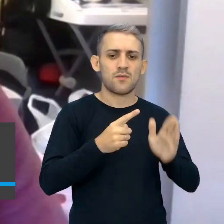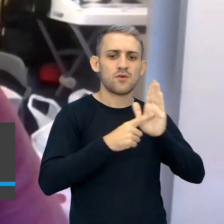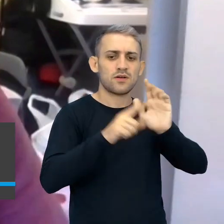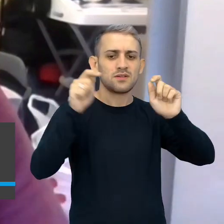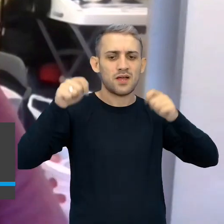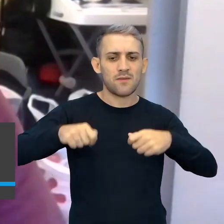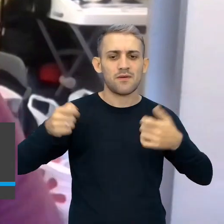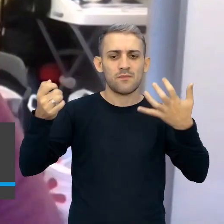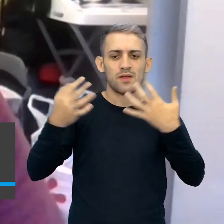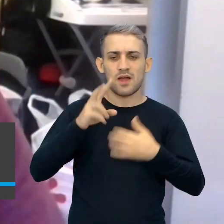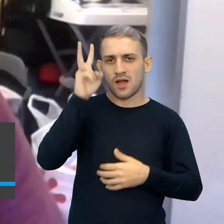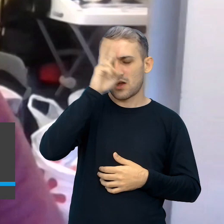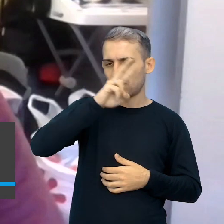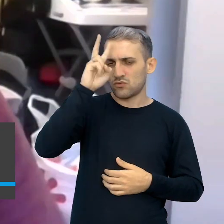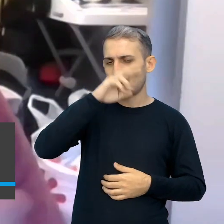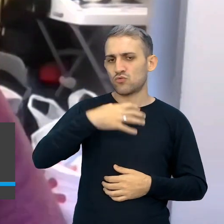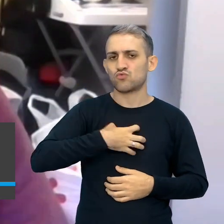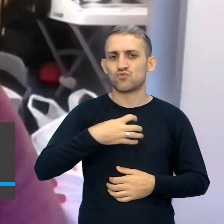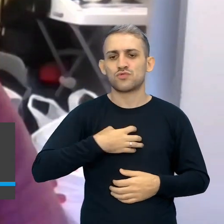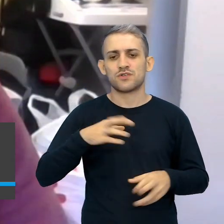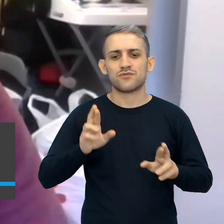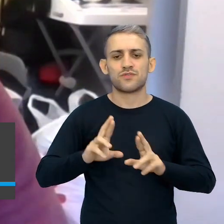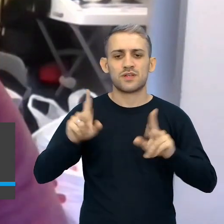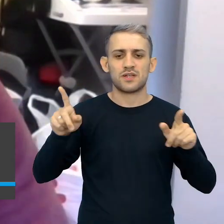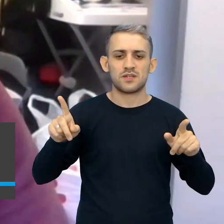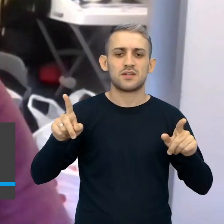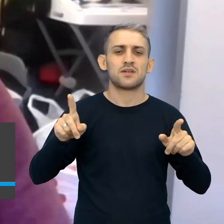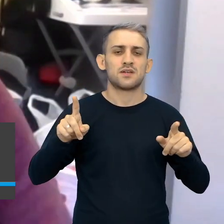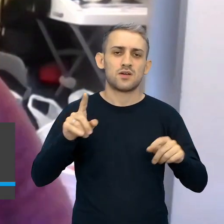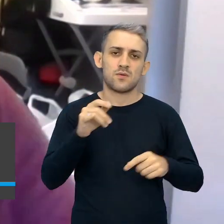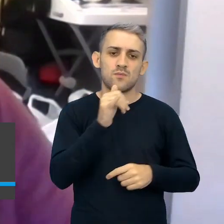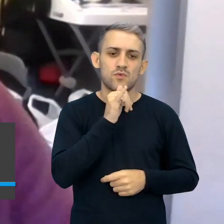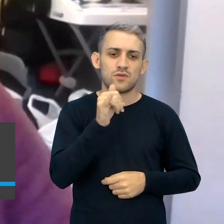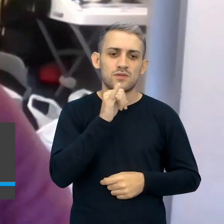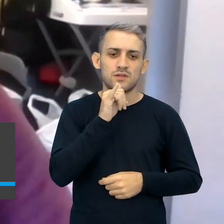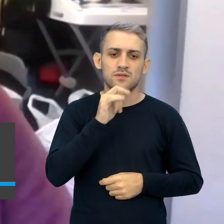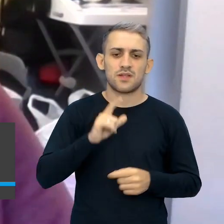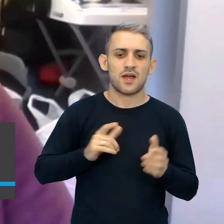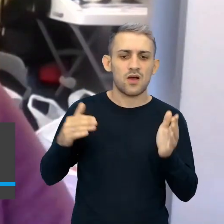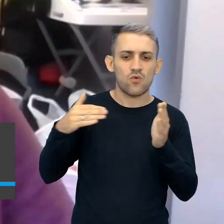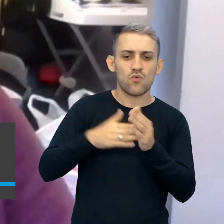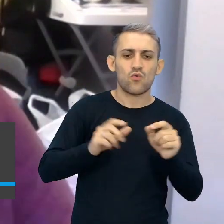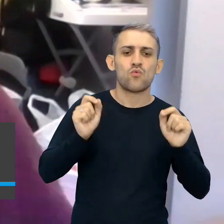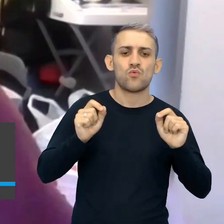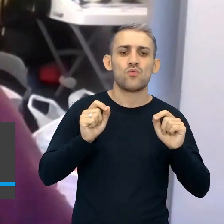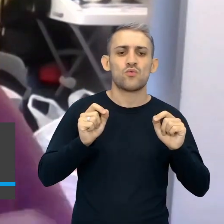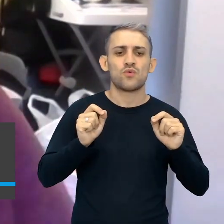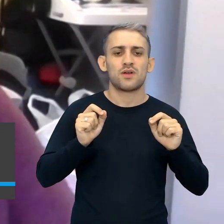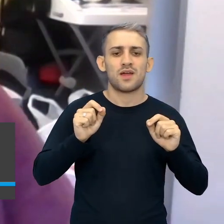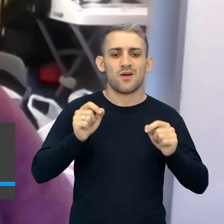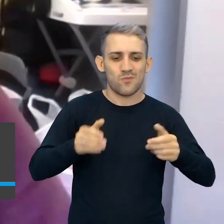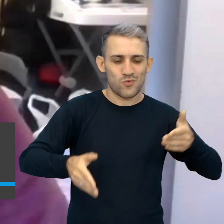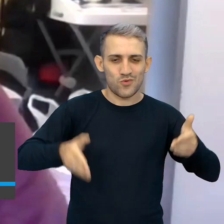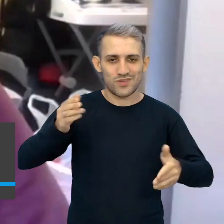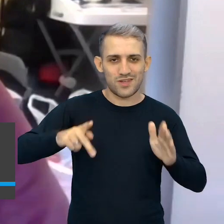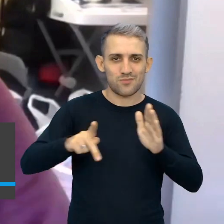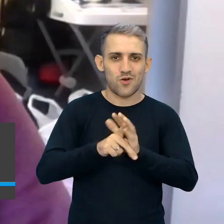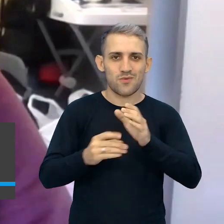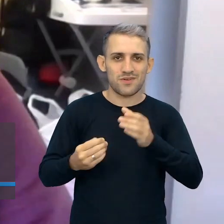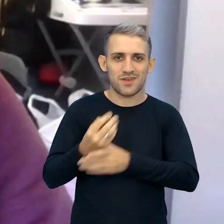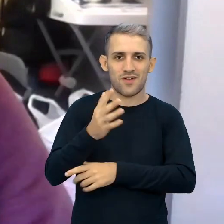história desse jeito diferente, não é necessariamente pelas palavras. O roteiro é a última etapa em que usa palavras nesse processo de fazer um